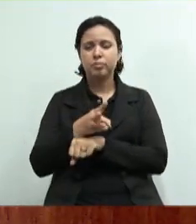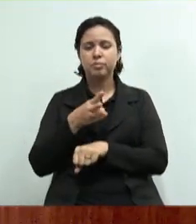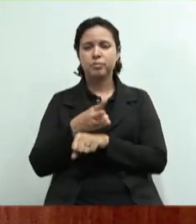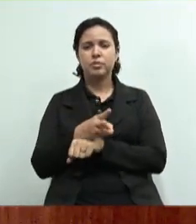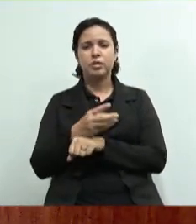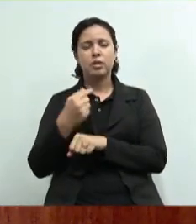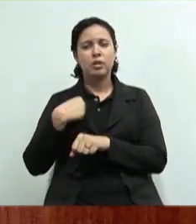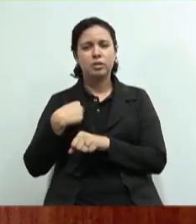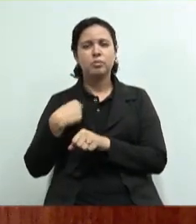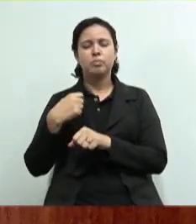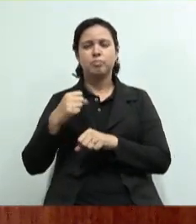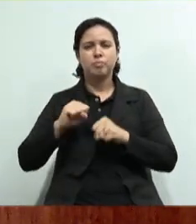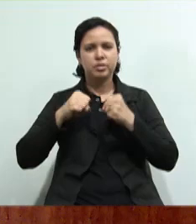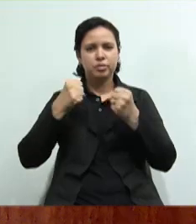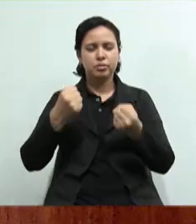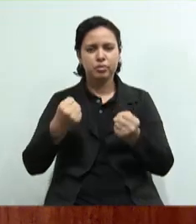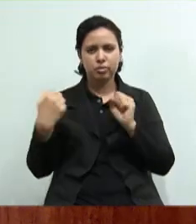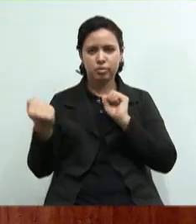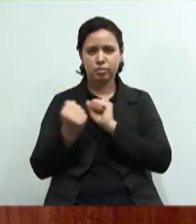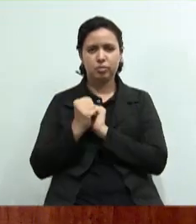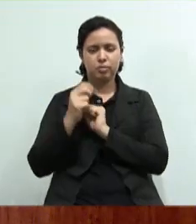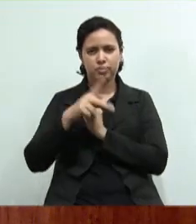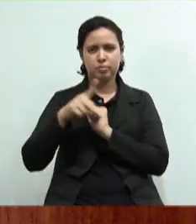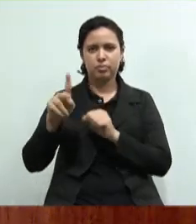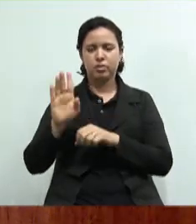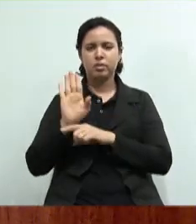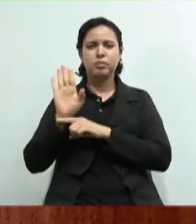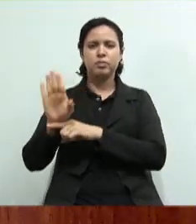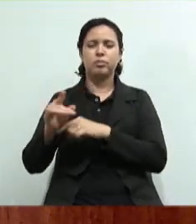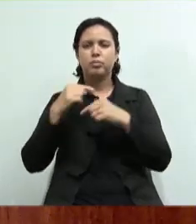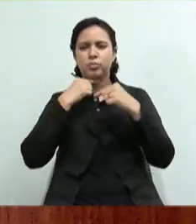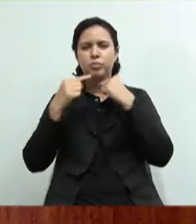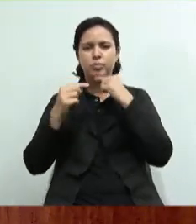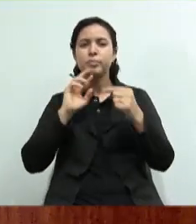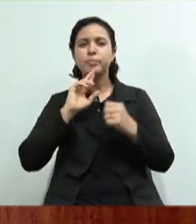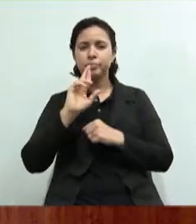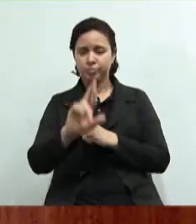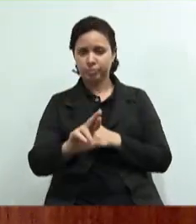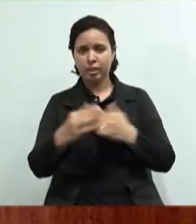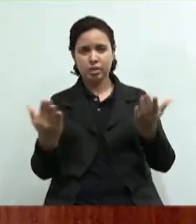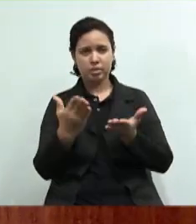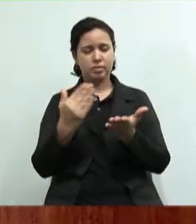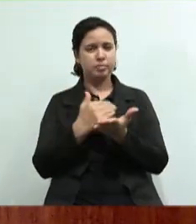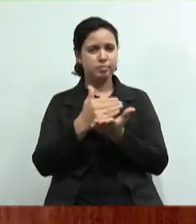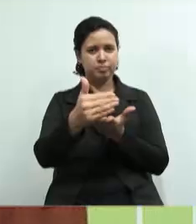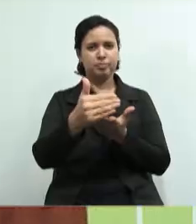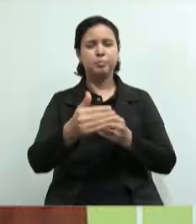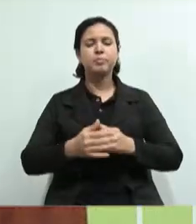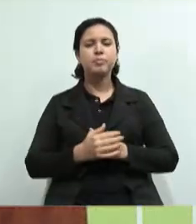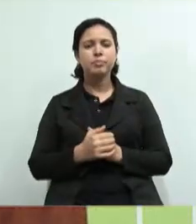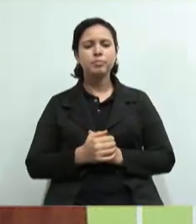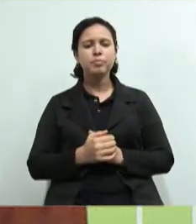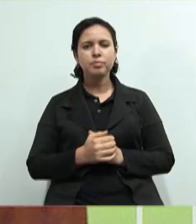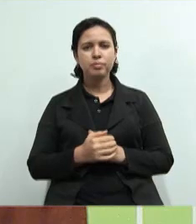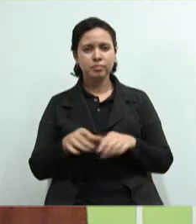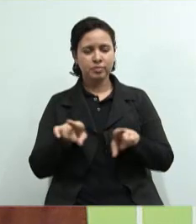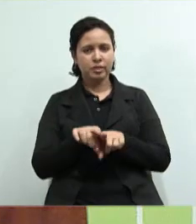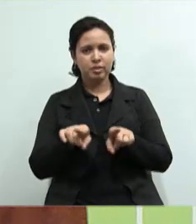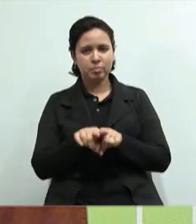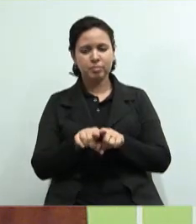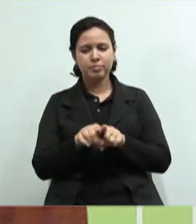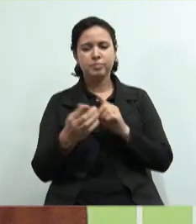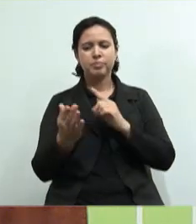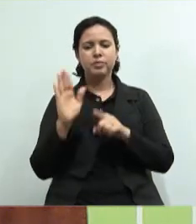vou procurar ao máximo a professora Maraí esclarecer a dúvida de vocês. Vamos iniciar, professora? Vamos iniciar também com a ajuda